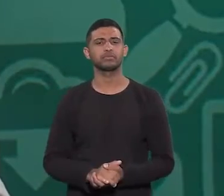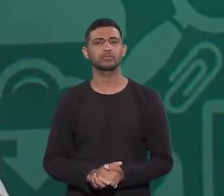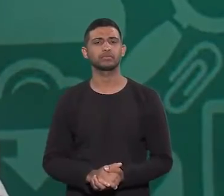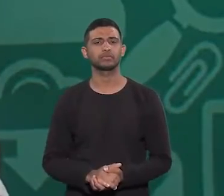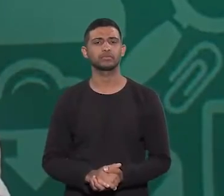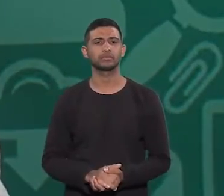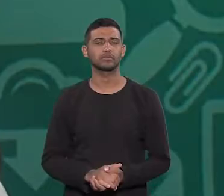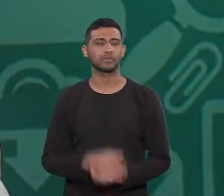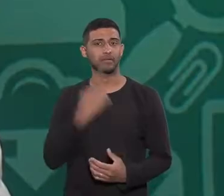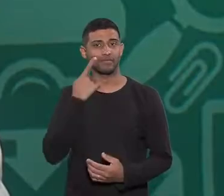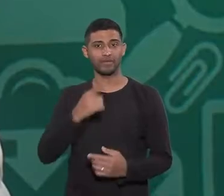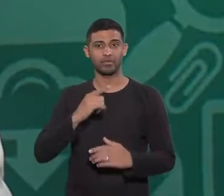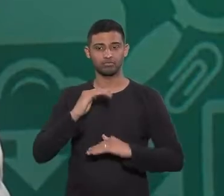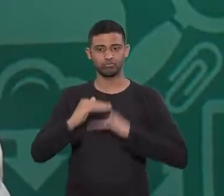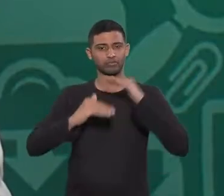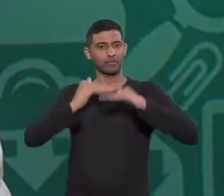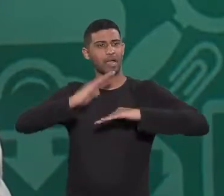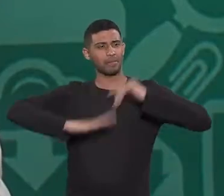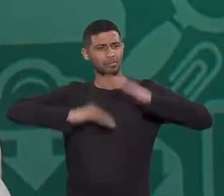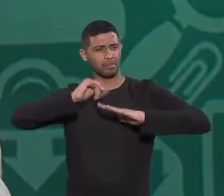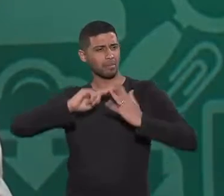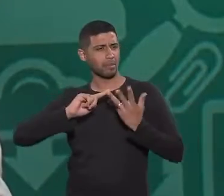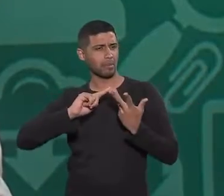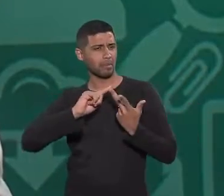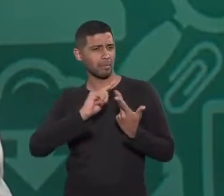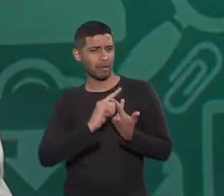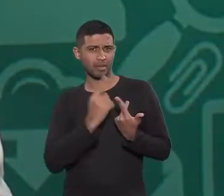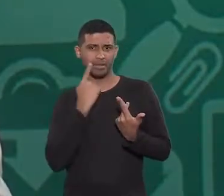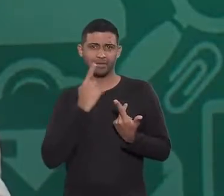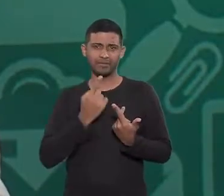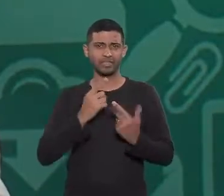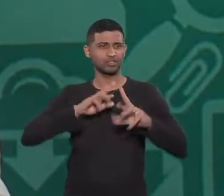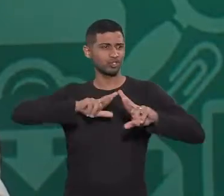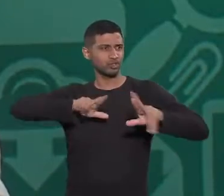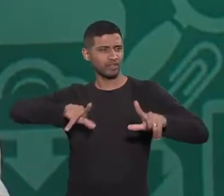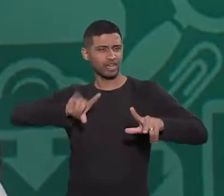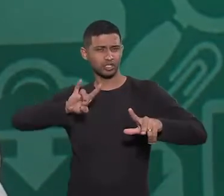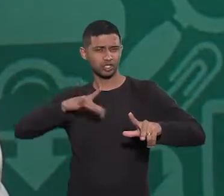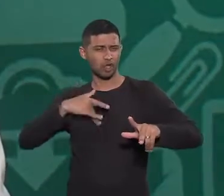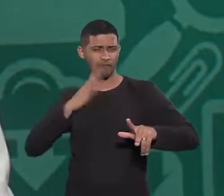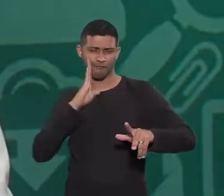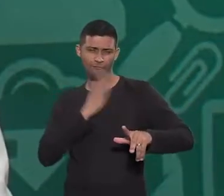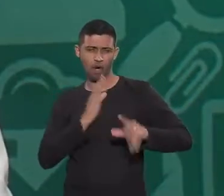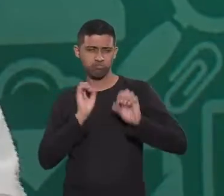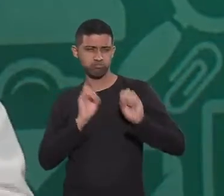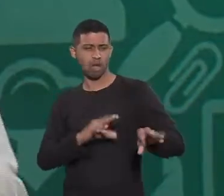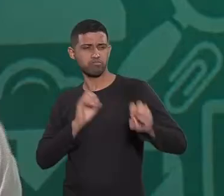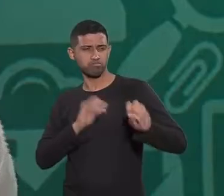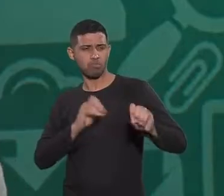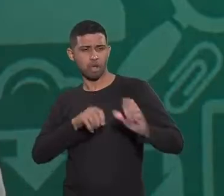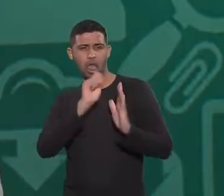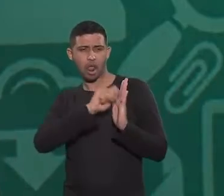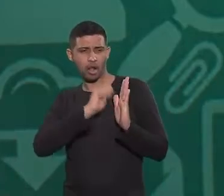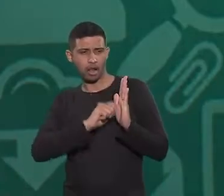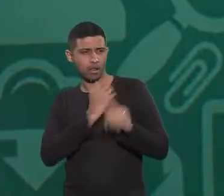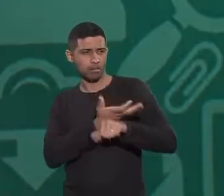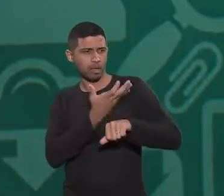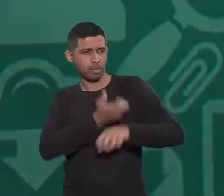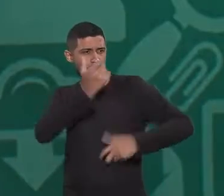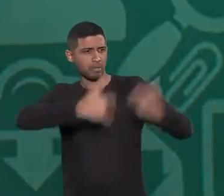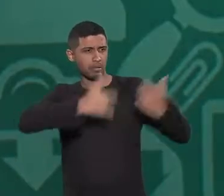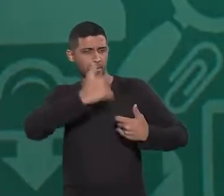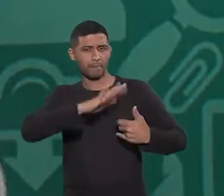merenda, com o desenvolvimento de habilidades múltiplas, ou seja, para além daquela escolarização formal, por assim